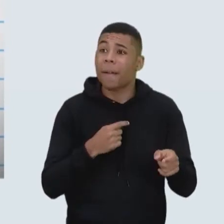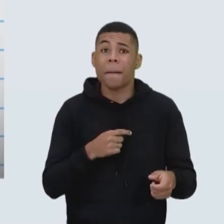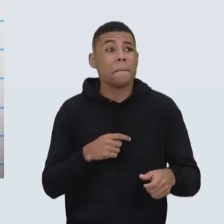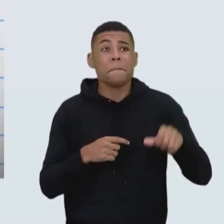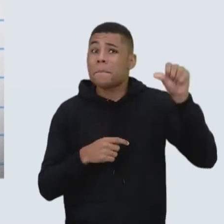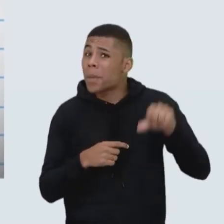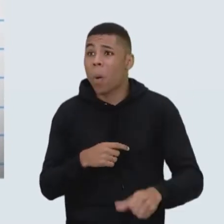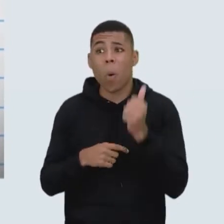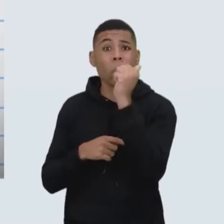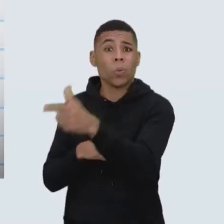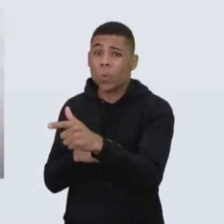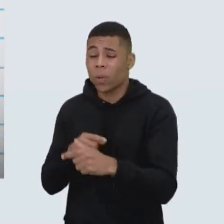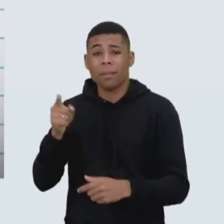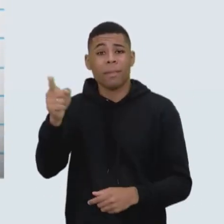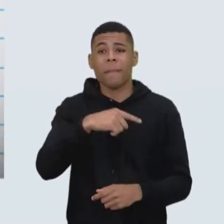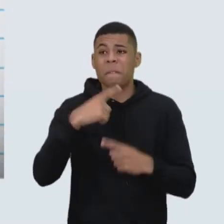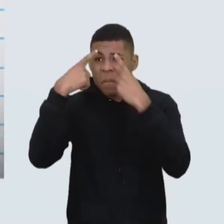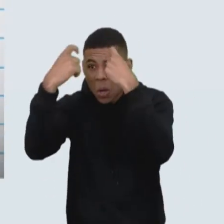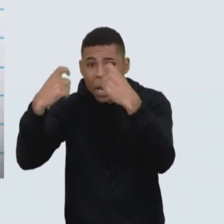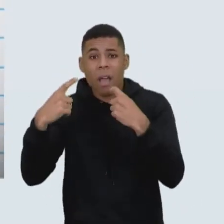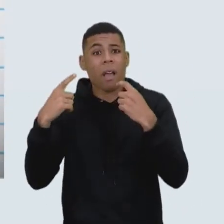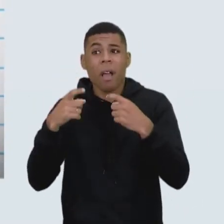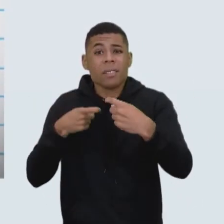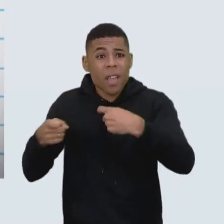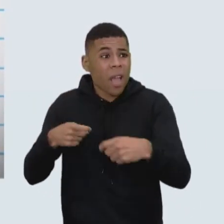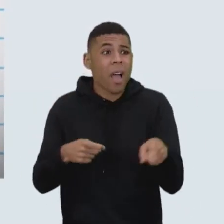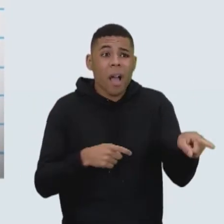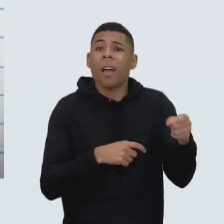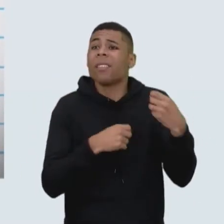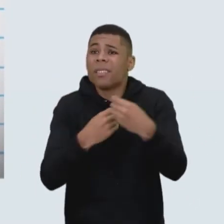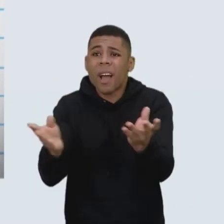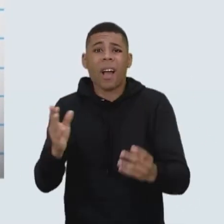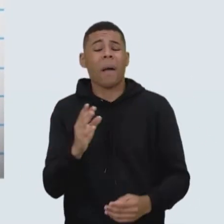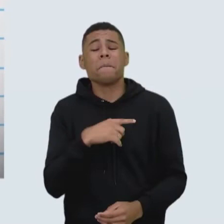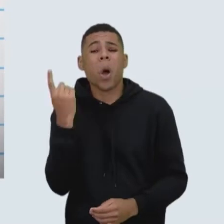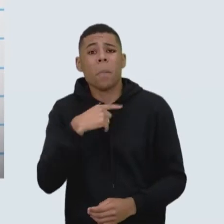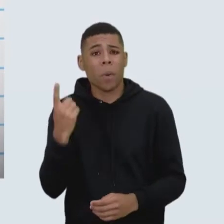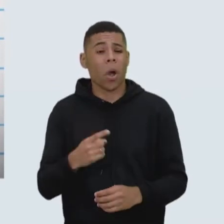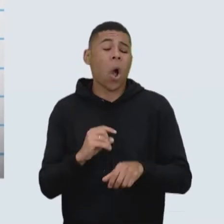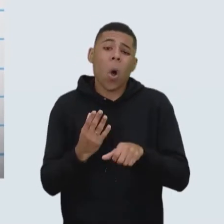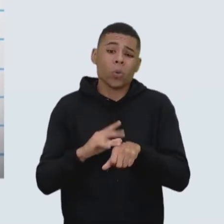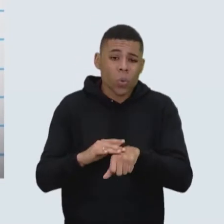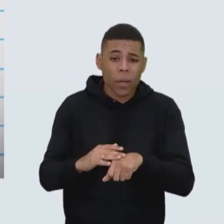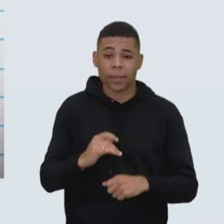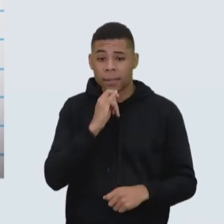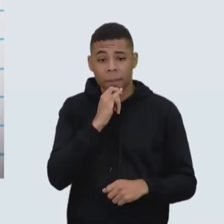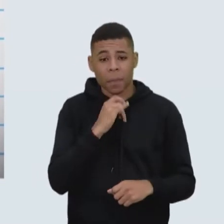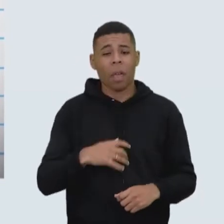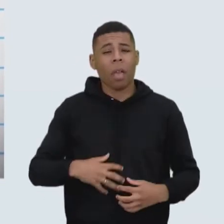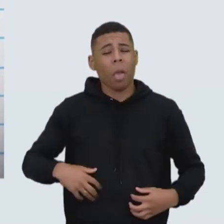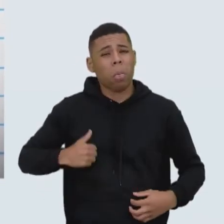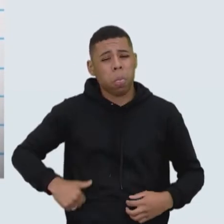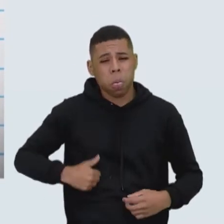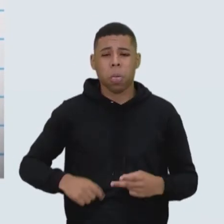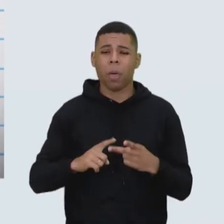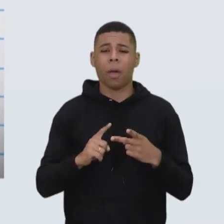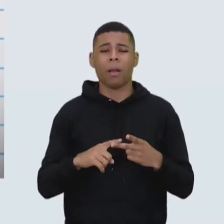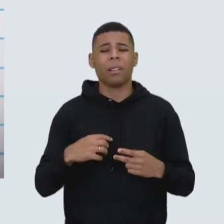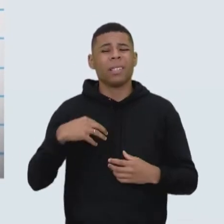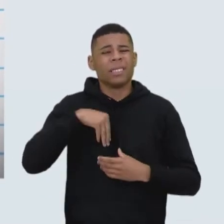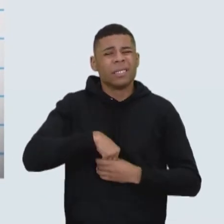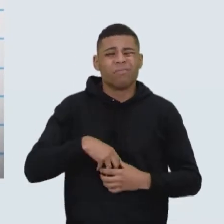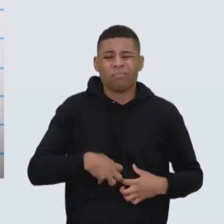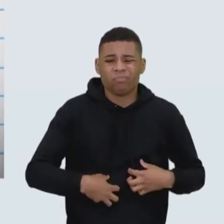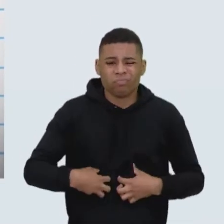as guerras. A água contaminada pode transmitir doenças como diarreia, cólera, disenteria, febre tifoide e pólio. Estima-se